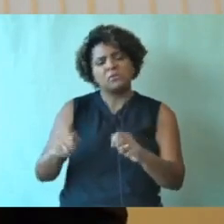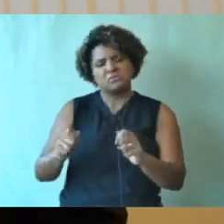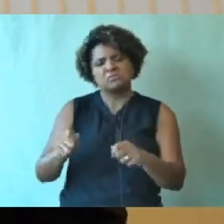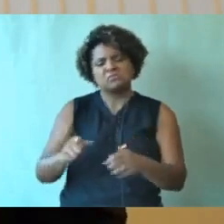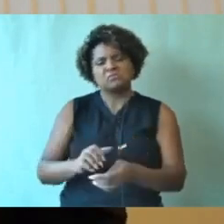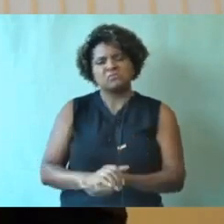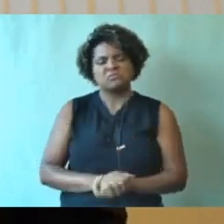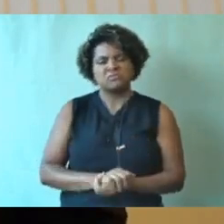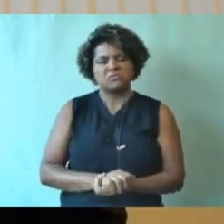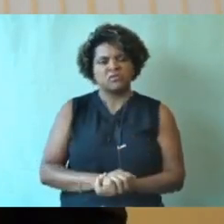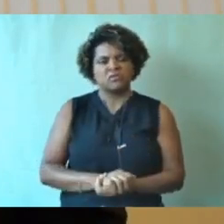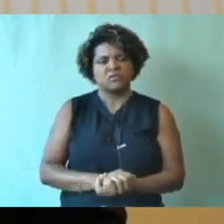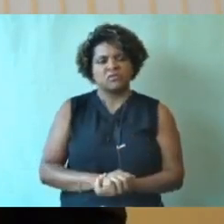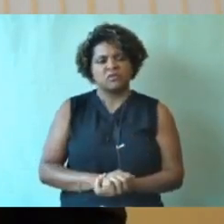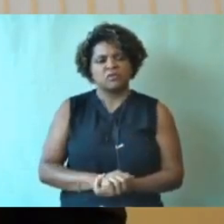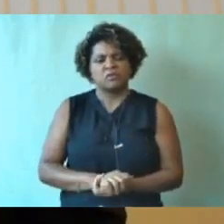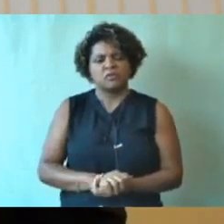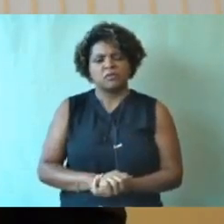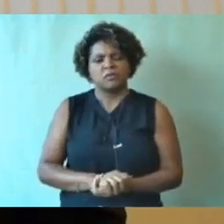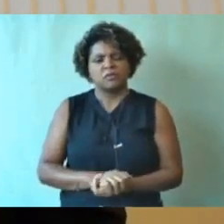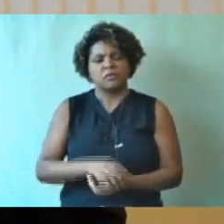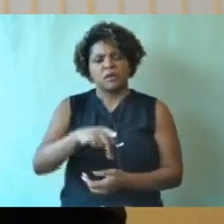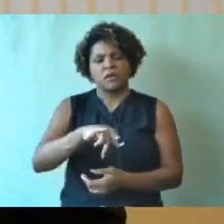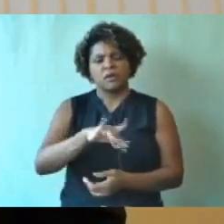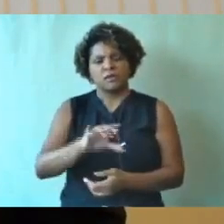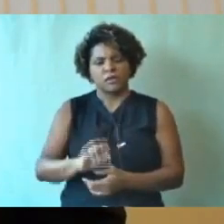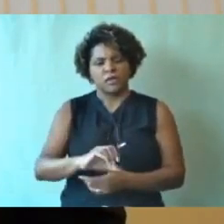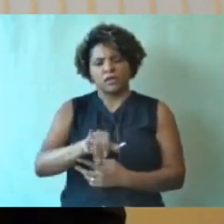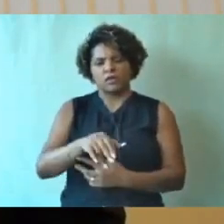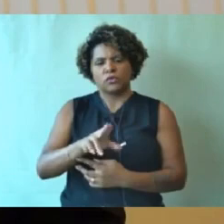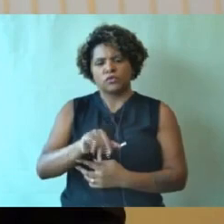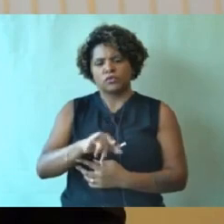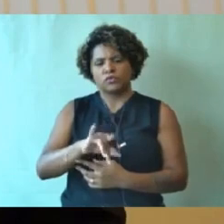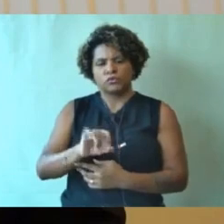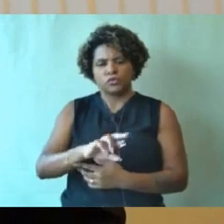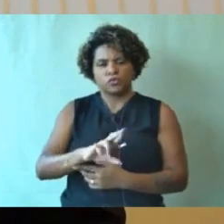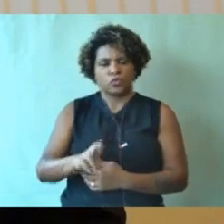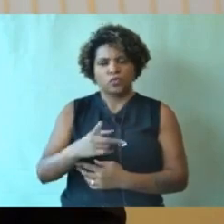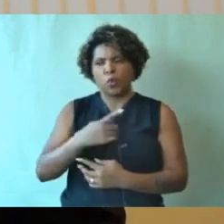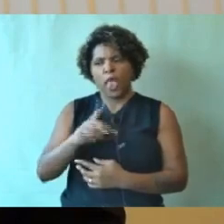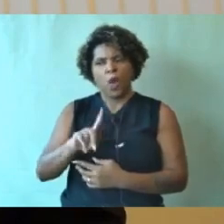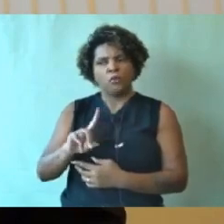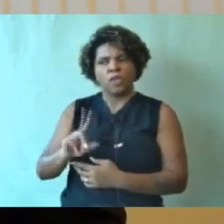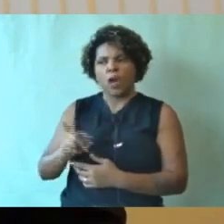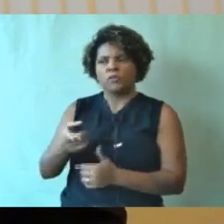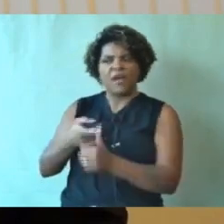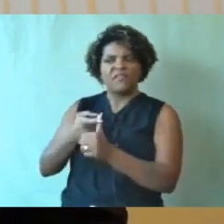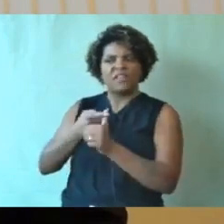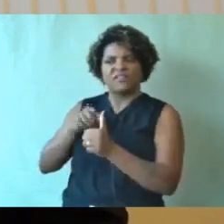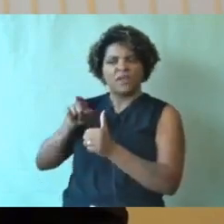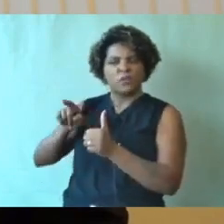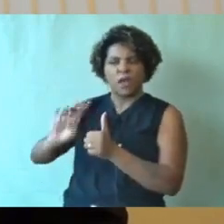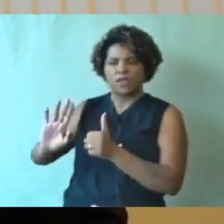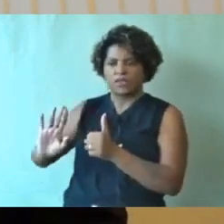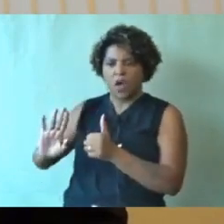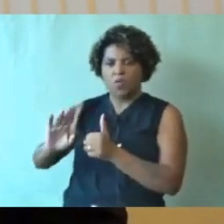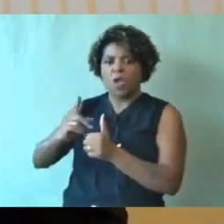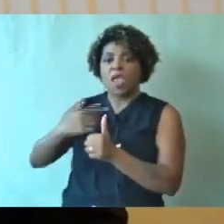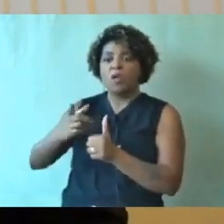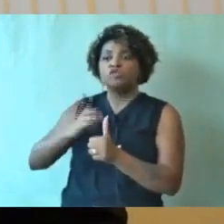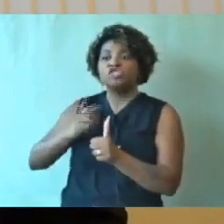então, o Nilo Júnior não era o que eu devia. Devia o grupo, o pai dele é o presidente. Ele veio